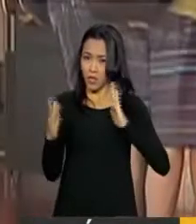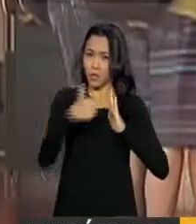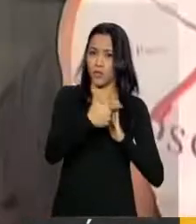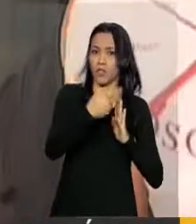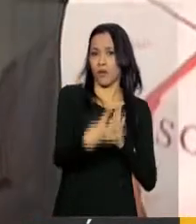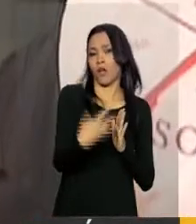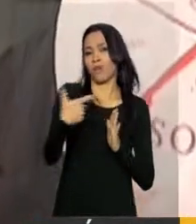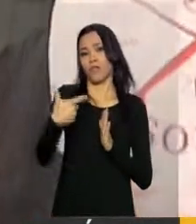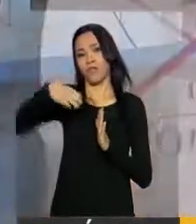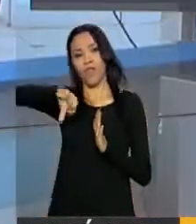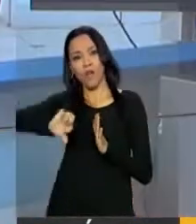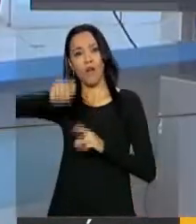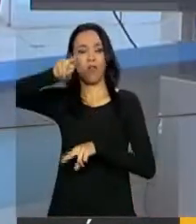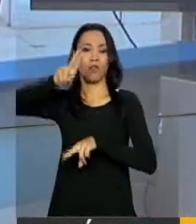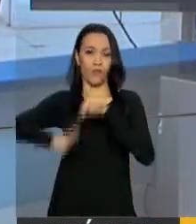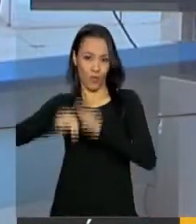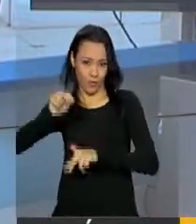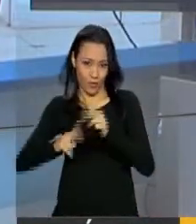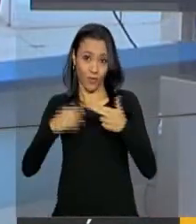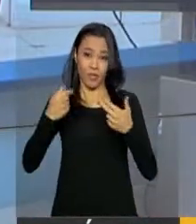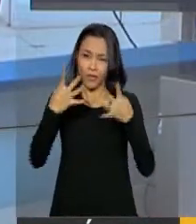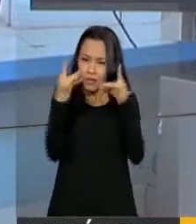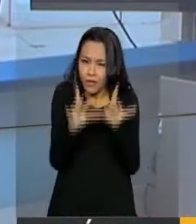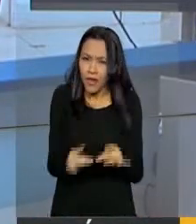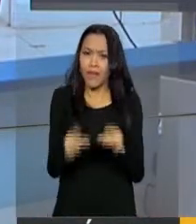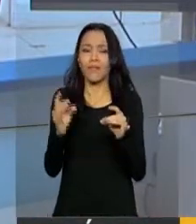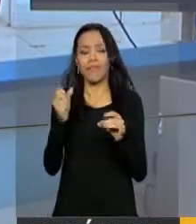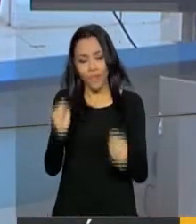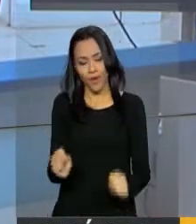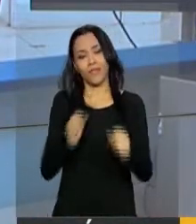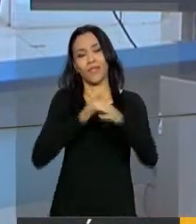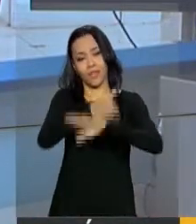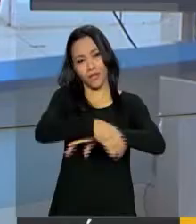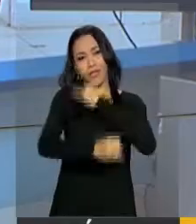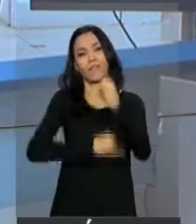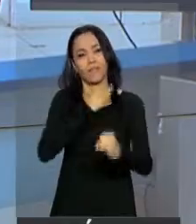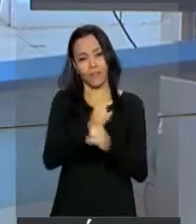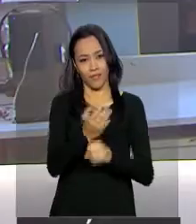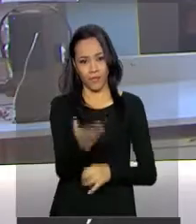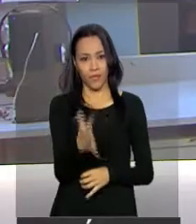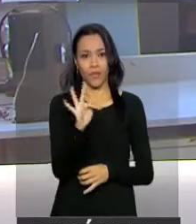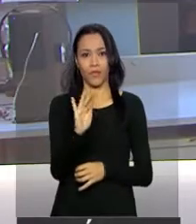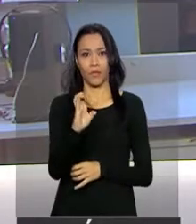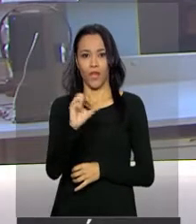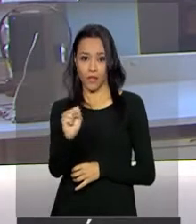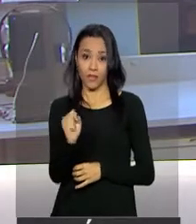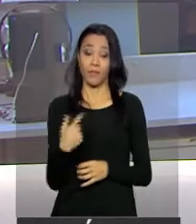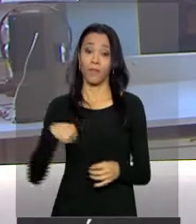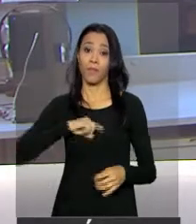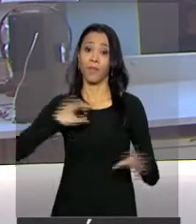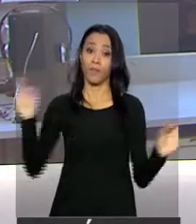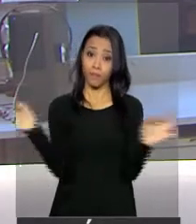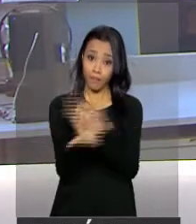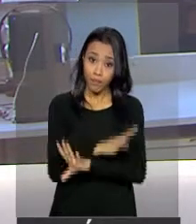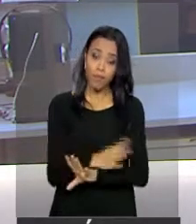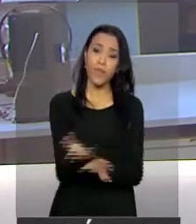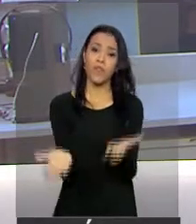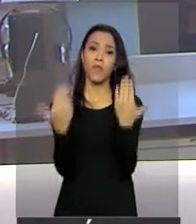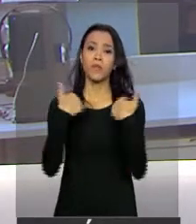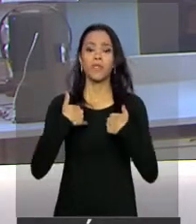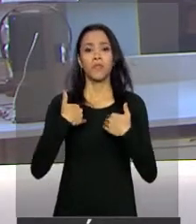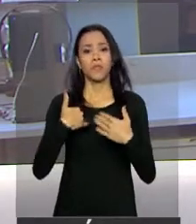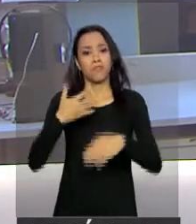24 e 29. De junho. Para os detalhes, basta acessar o site do FIES. Nós ficamos por aqui, voltamos a